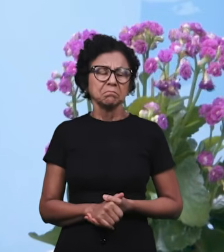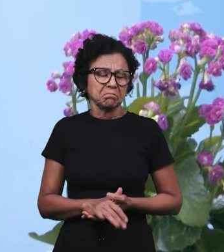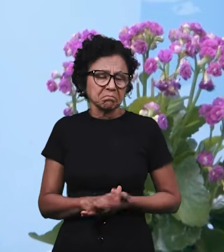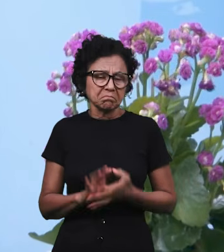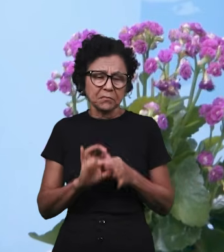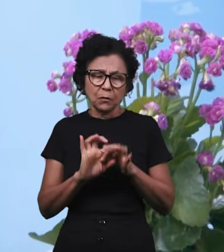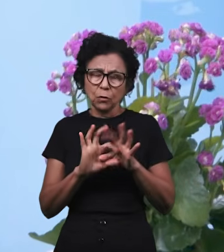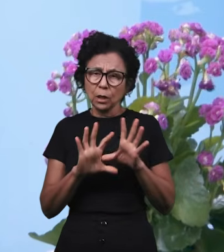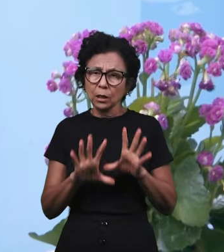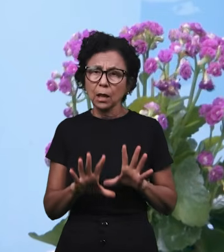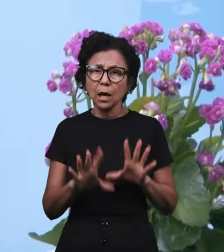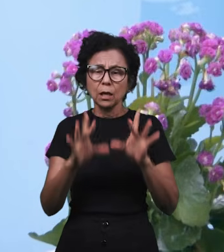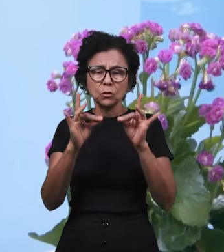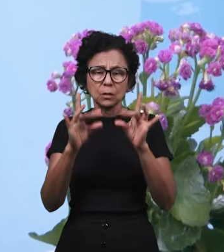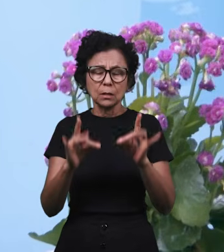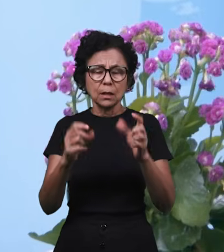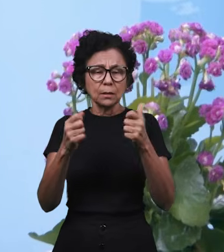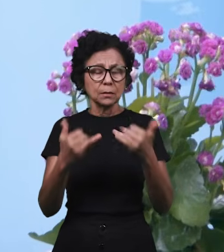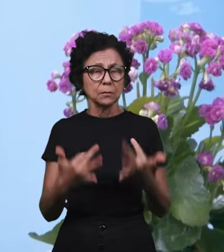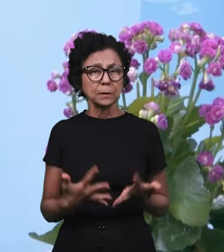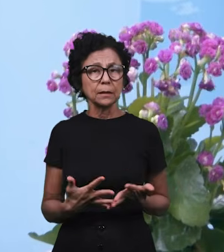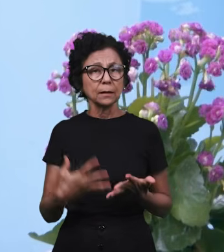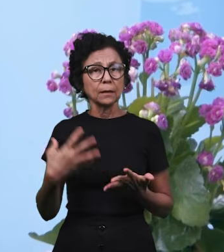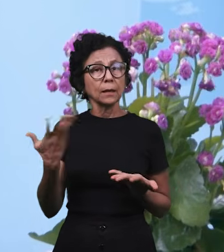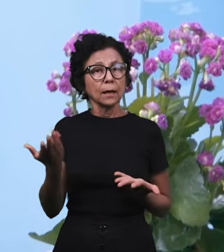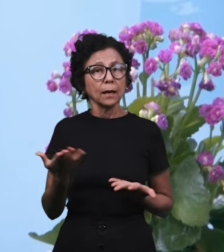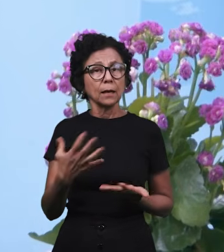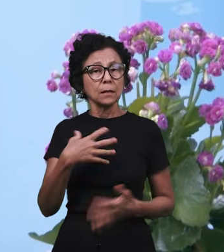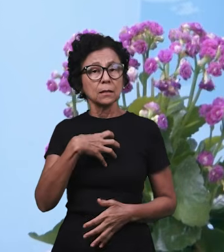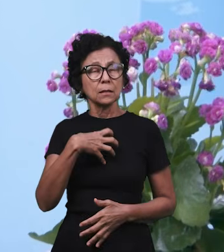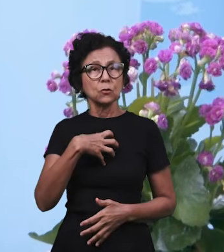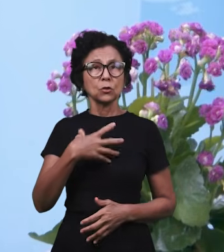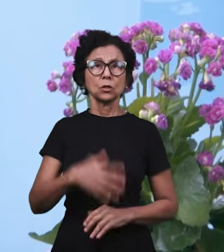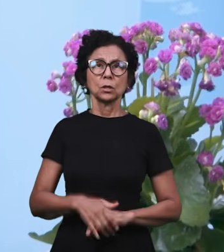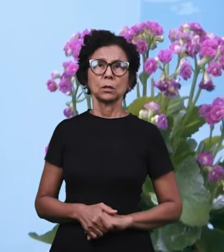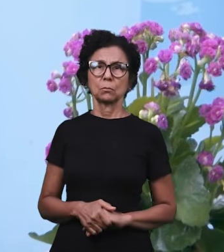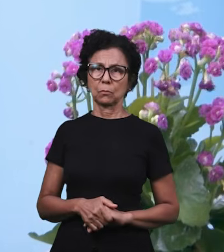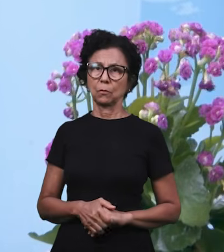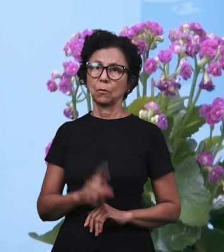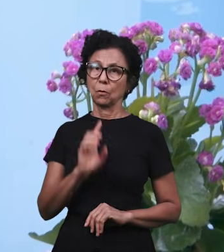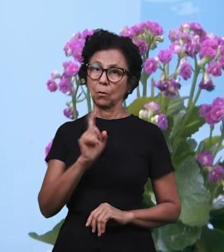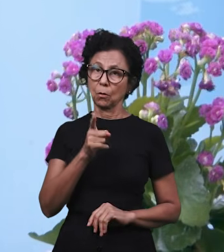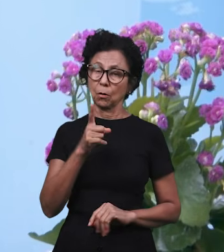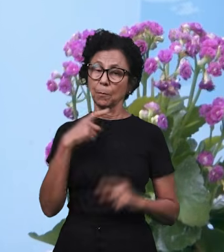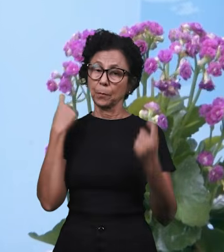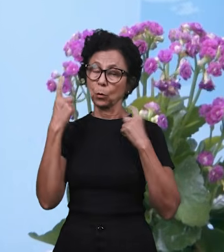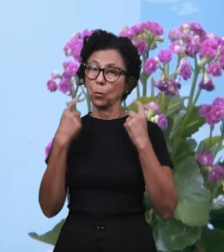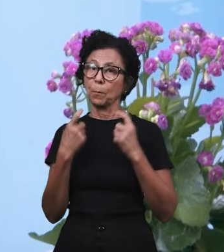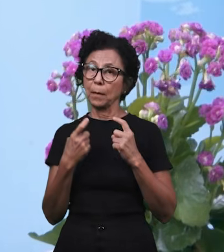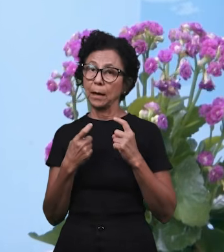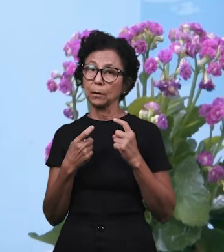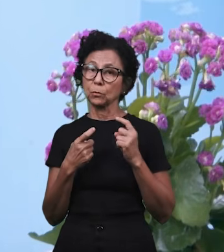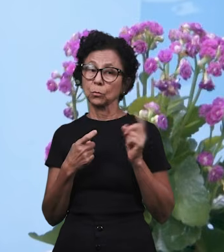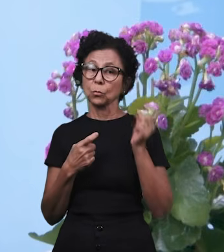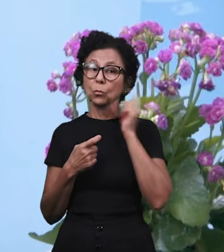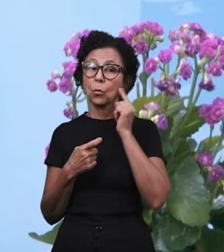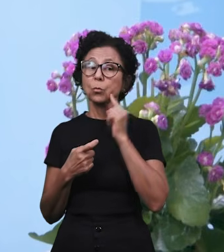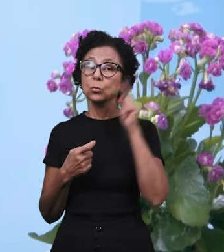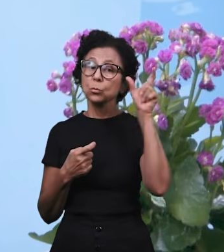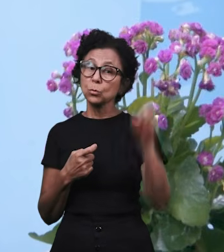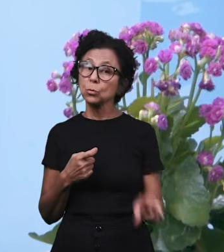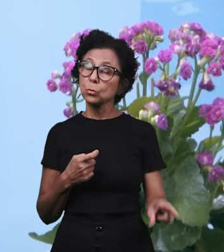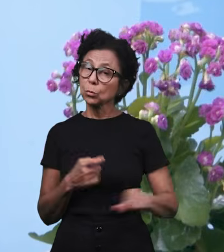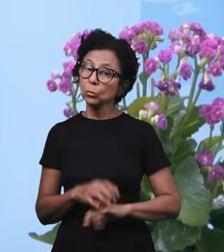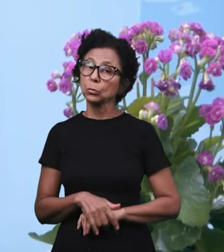vontade. Né? Fica à vontade, irmão. E não fica preocupado com quem está do lado. Você tem que estar preocupado com o surdo, porque o culto é urgente. A